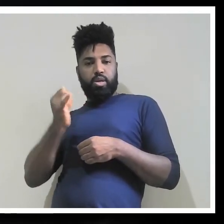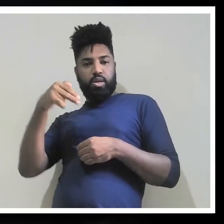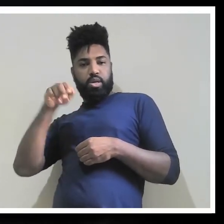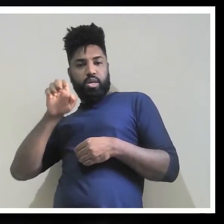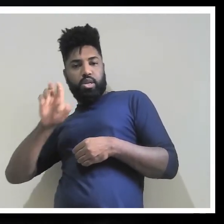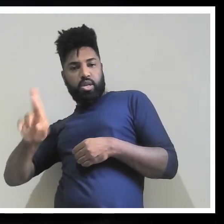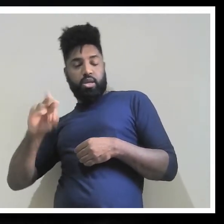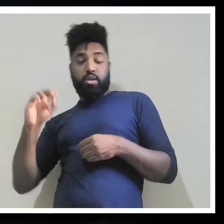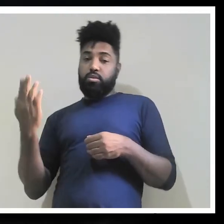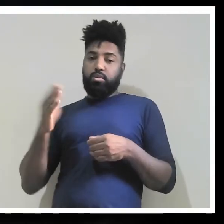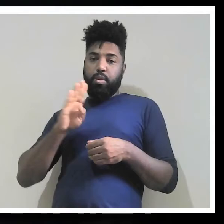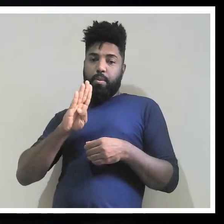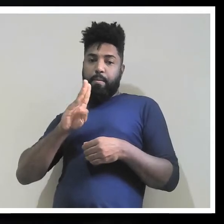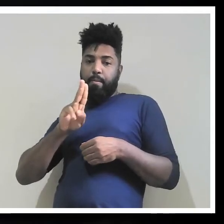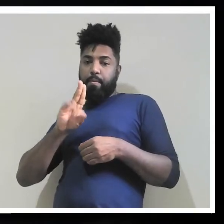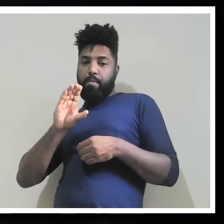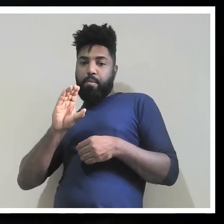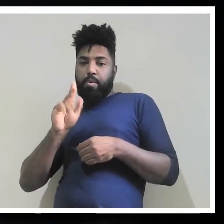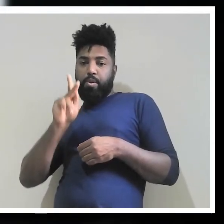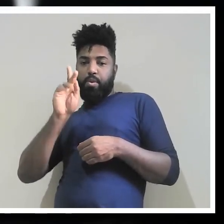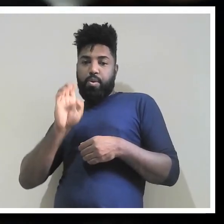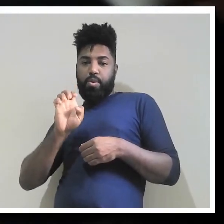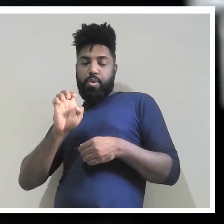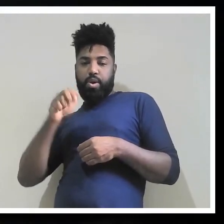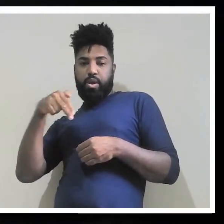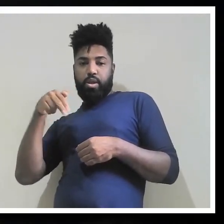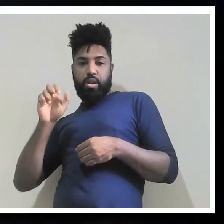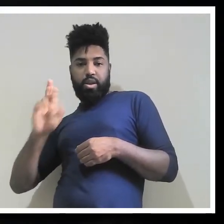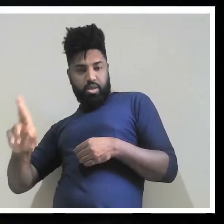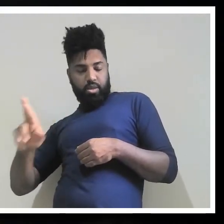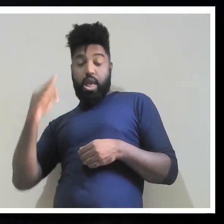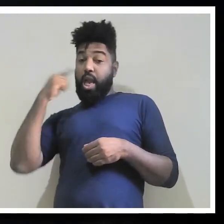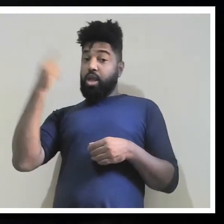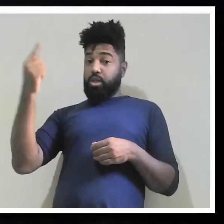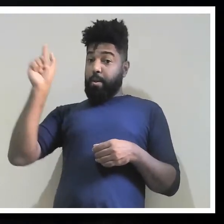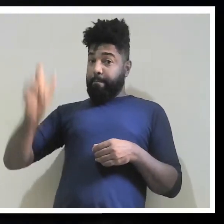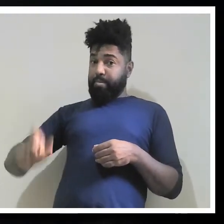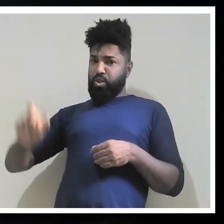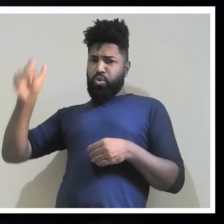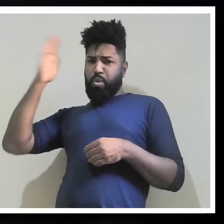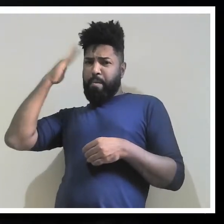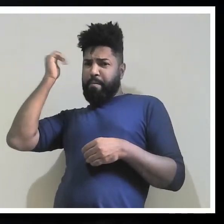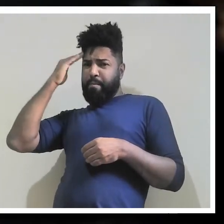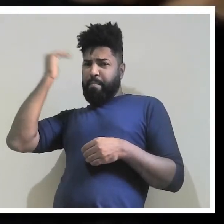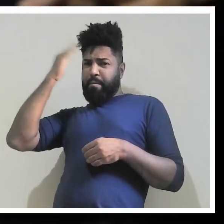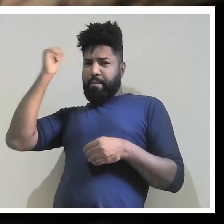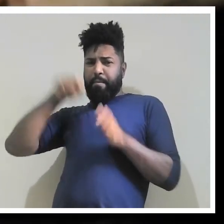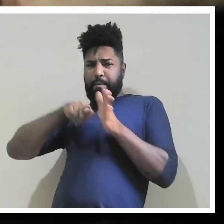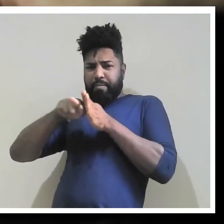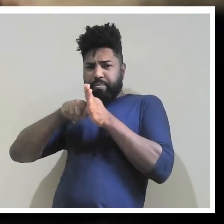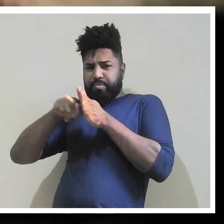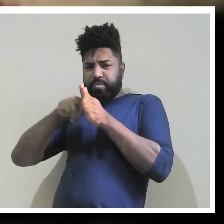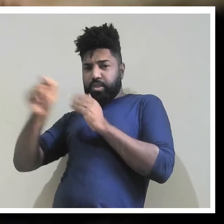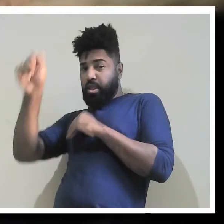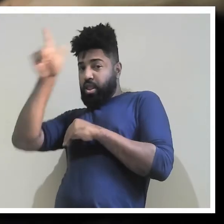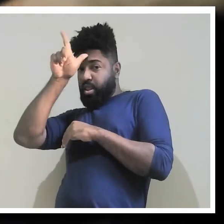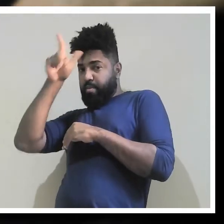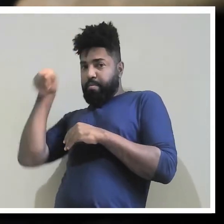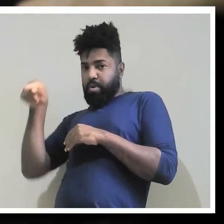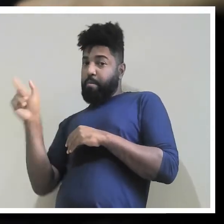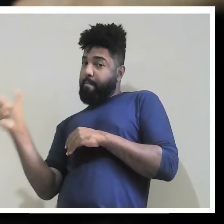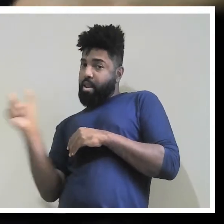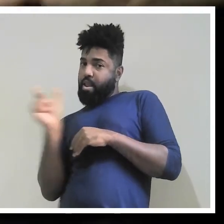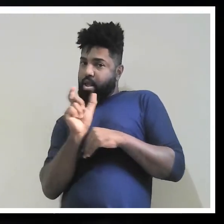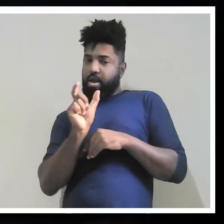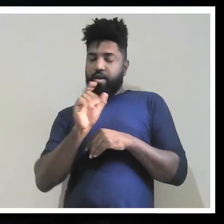mas eu acredito que por ser o nome de um pesquisador alemão, o mais correto seria chamar de funil de Büchner. Só que para encaixar ele aqui